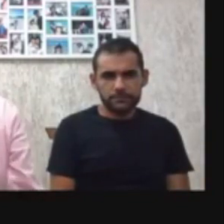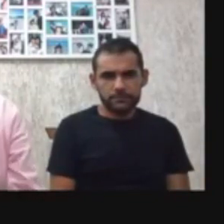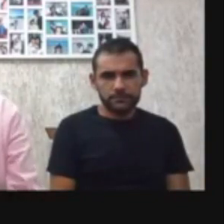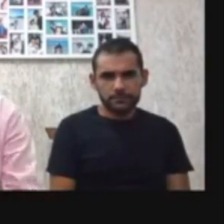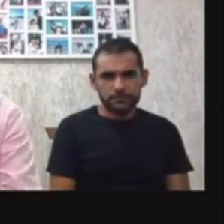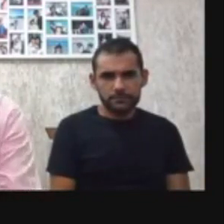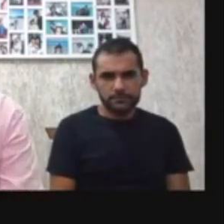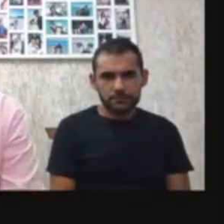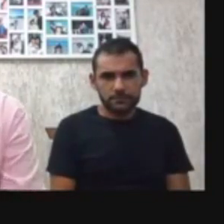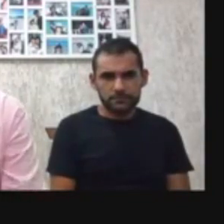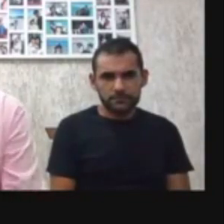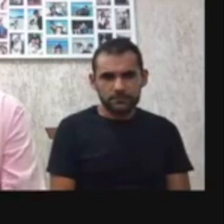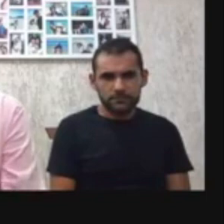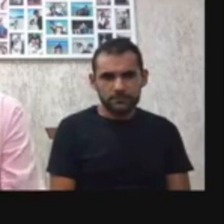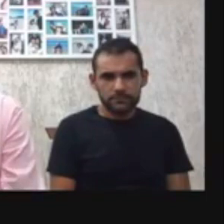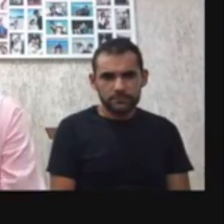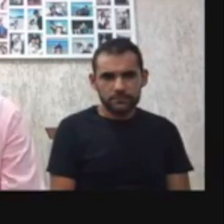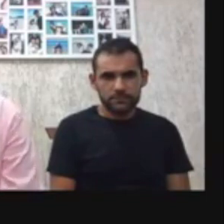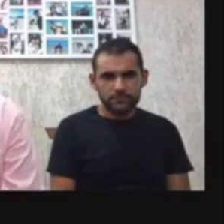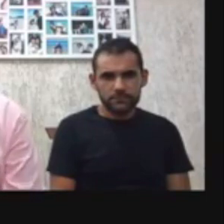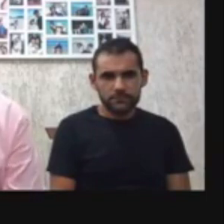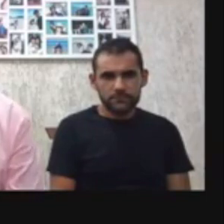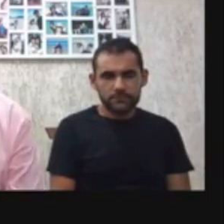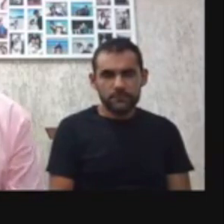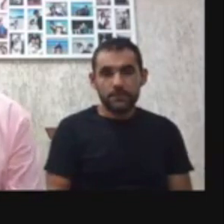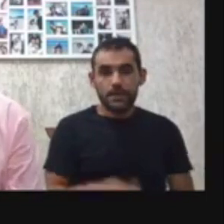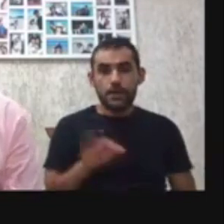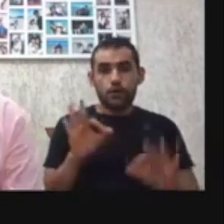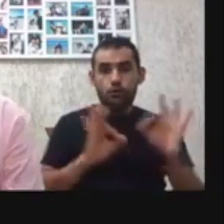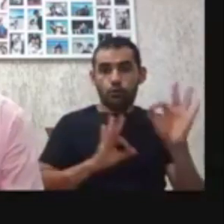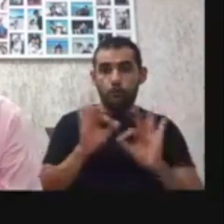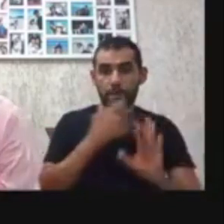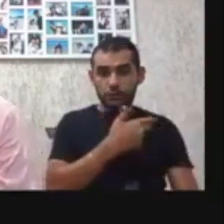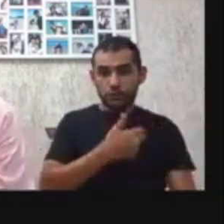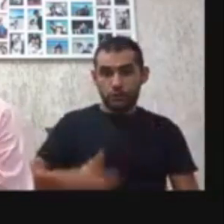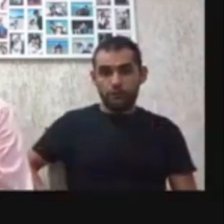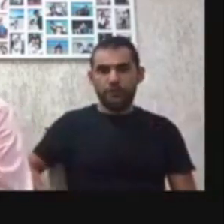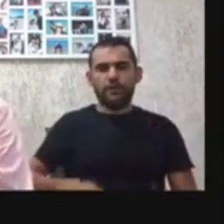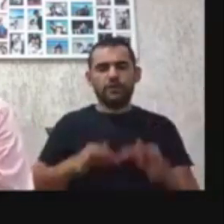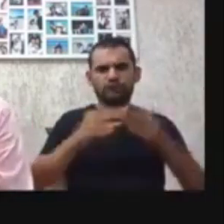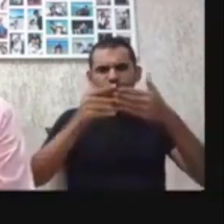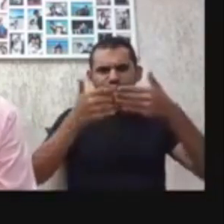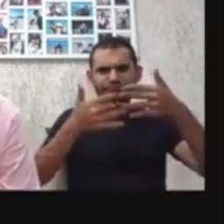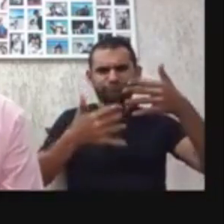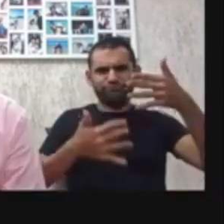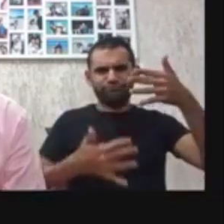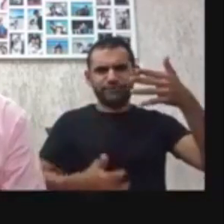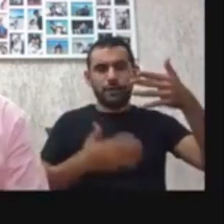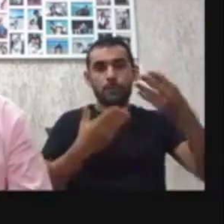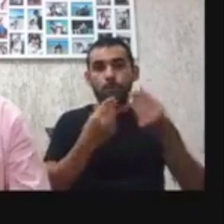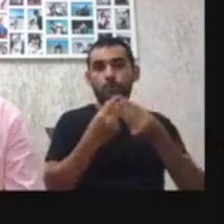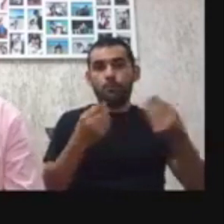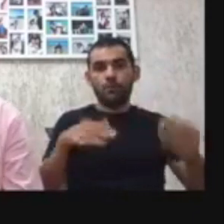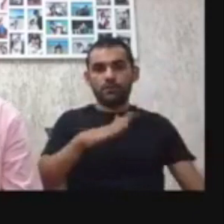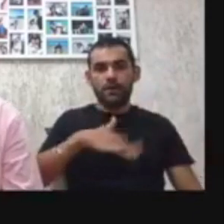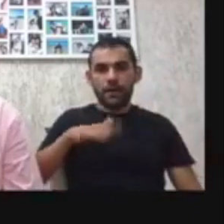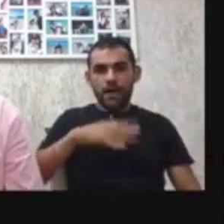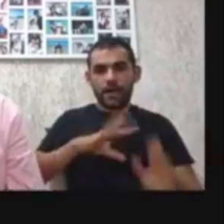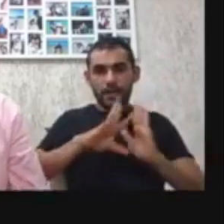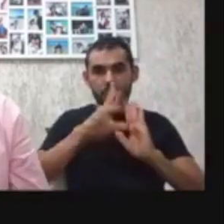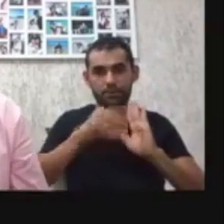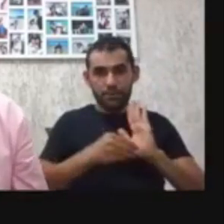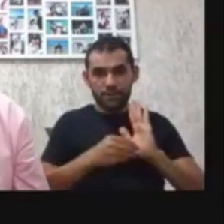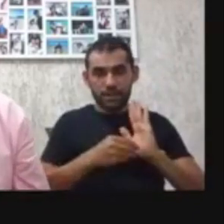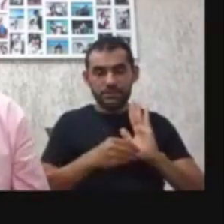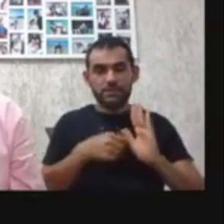o senhor queira acrescentar? O nosso plano de governo ele é bem extenso, né? Tem muitas áreas para serem